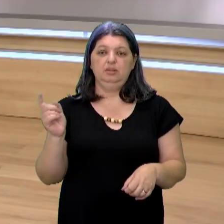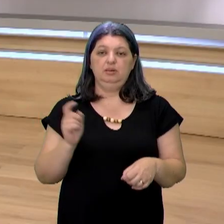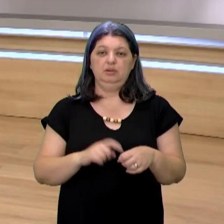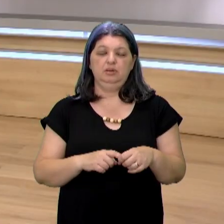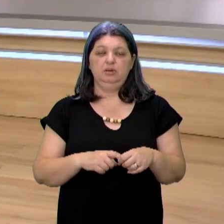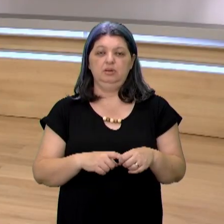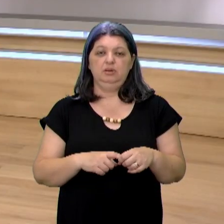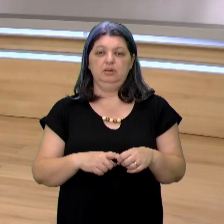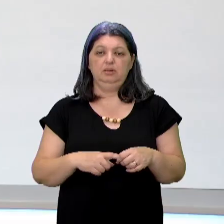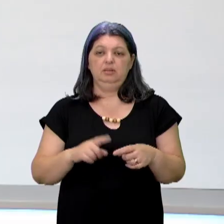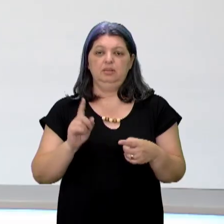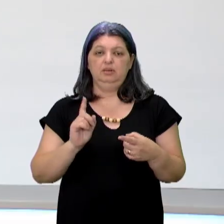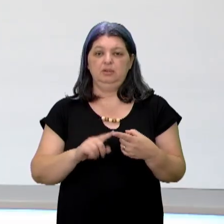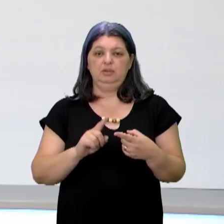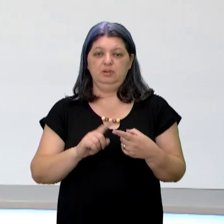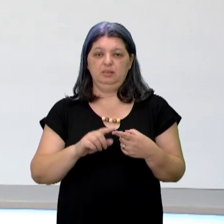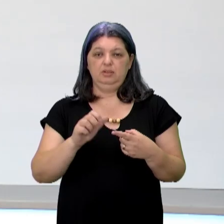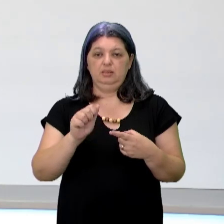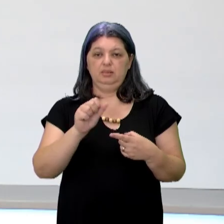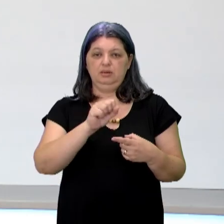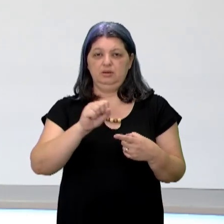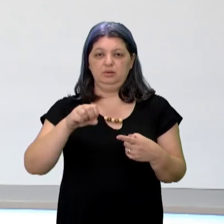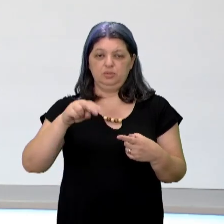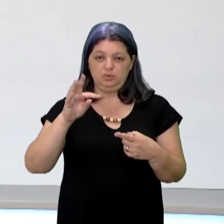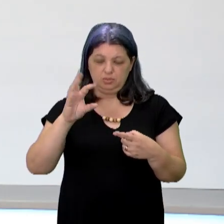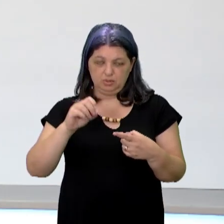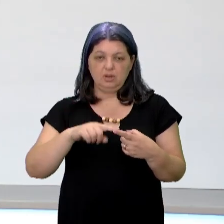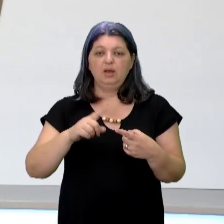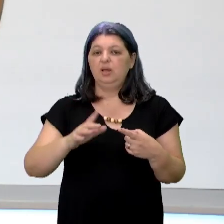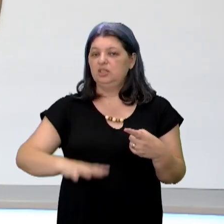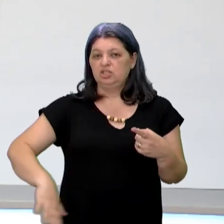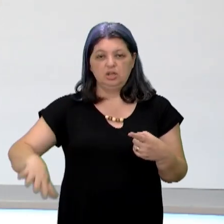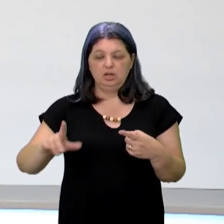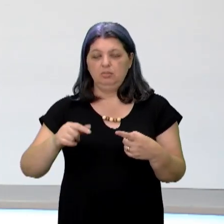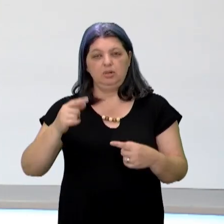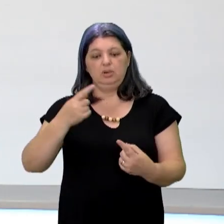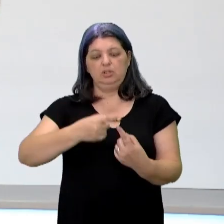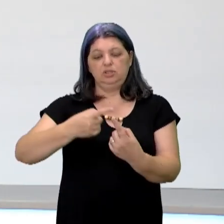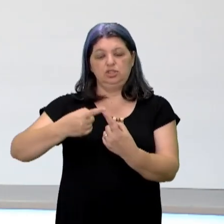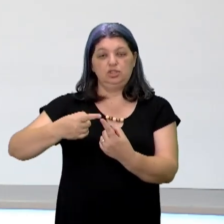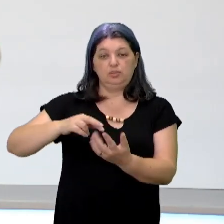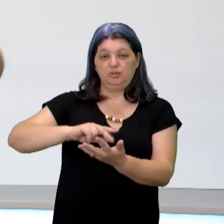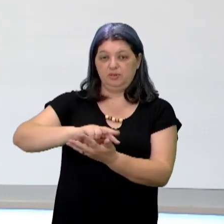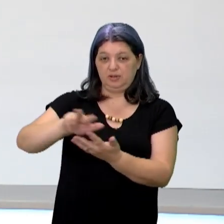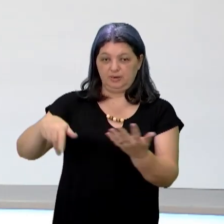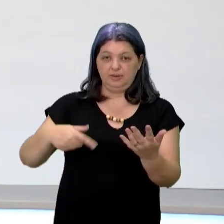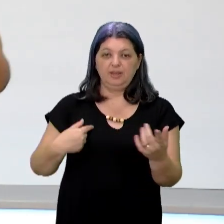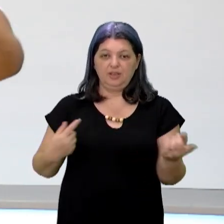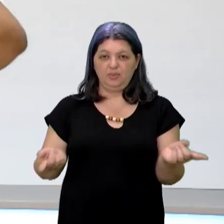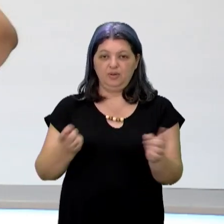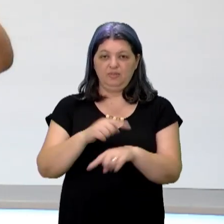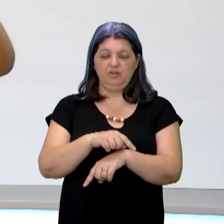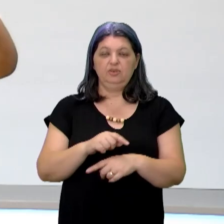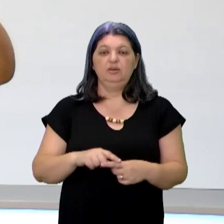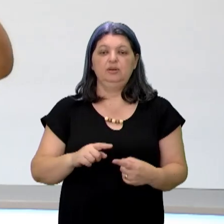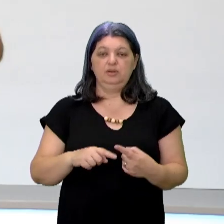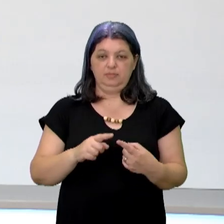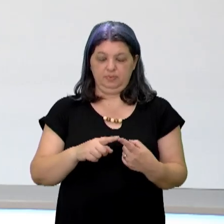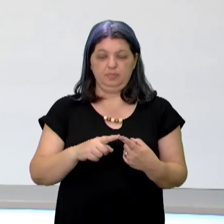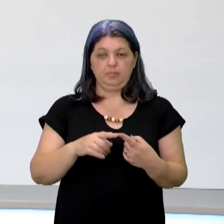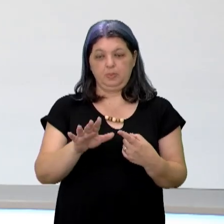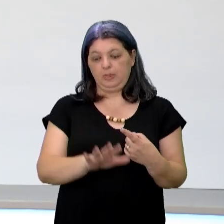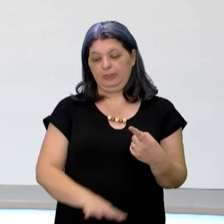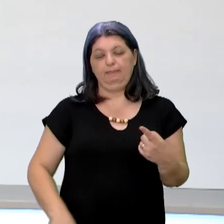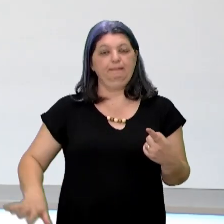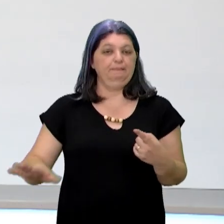Recapitulando, assunto é geral. É geral, por exemplo, muito falou bem. do leite, eu poderia falar de todos os tipos de leite. Eu que inverti aqui. Sim. Então, assunto é geral, eu